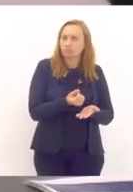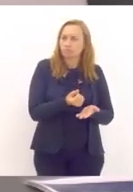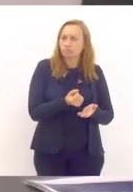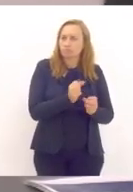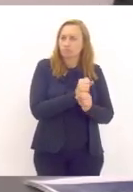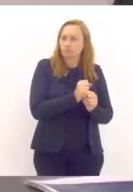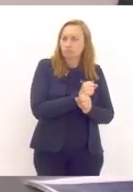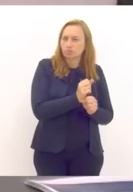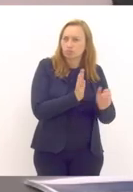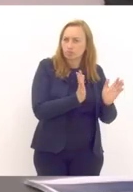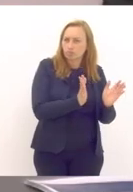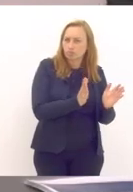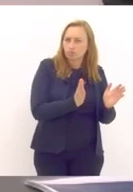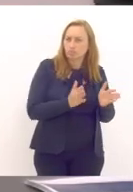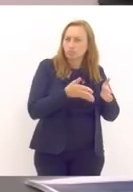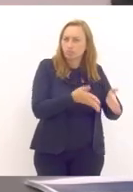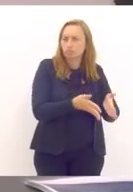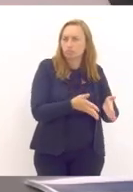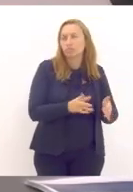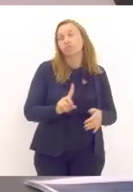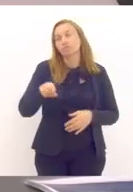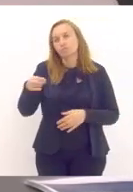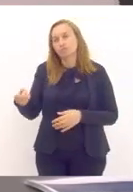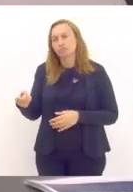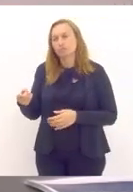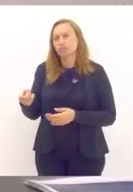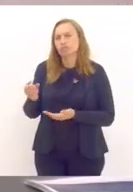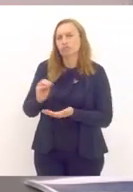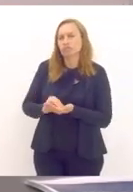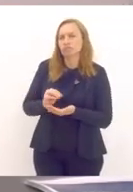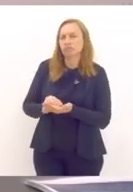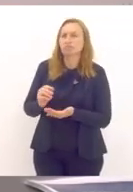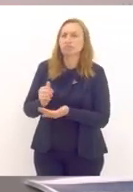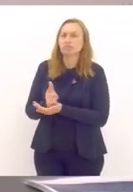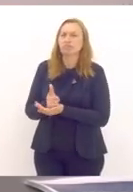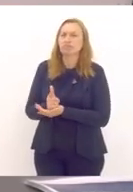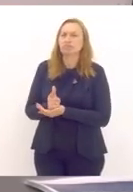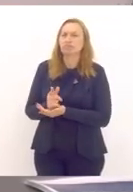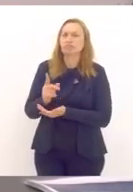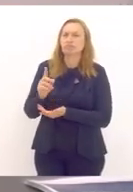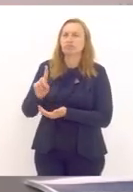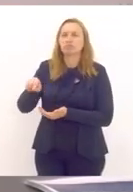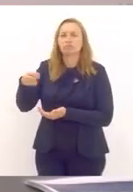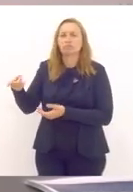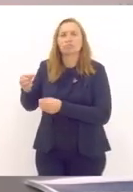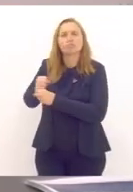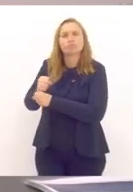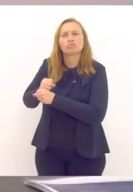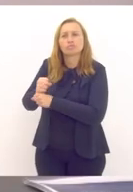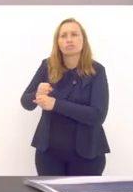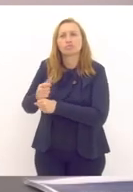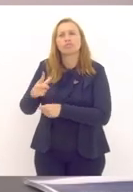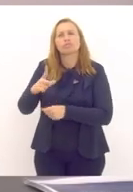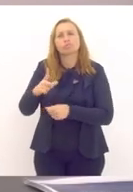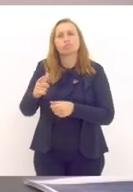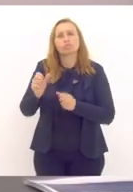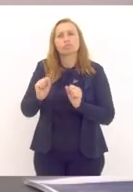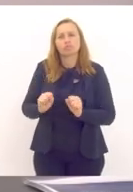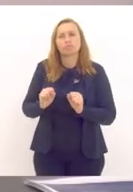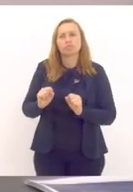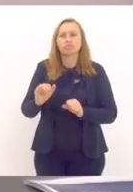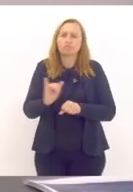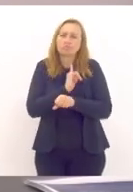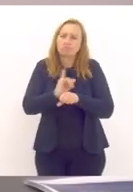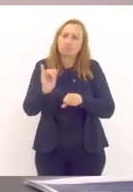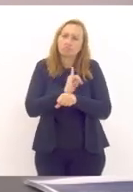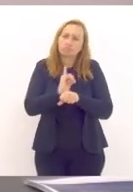E aquilo que fossem de receitas livres, por exemplo, fonte 100, 145, etc., você pudesse ter uma maleabilidade